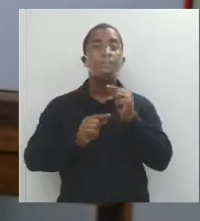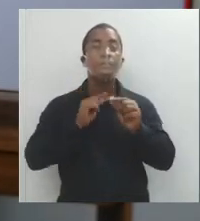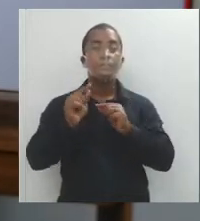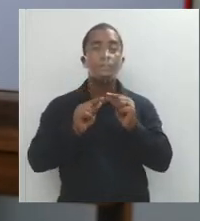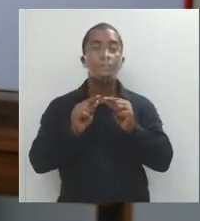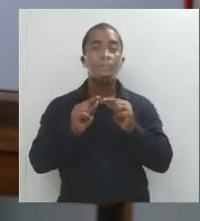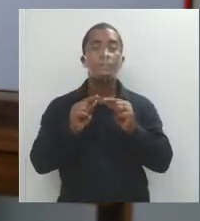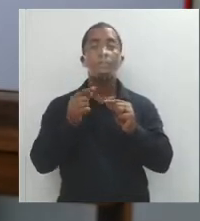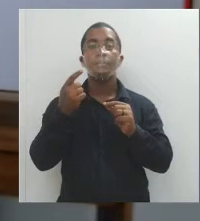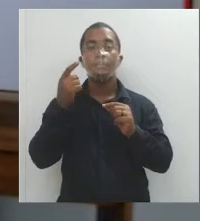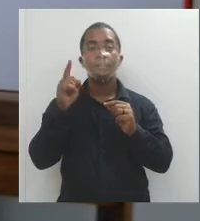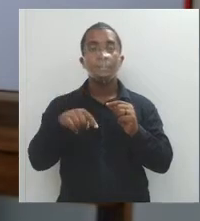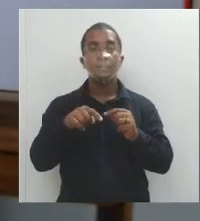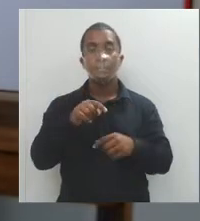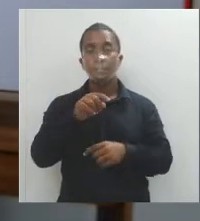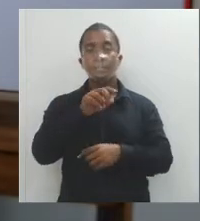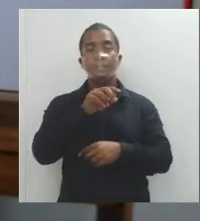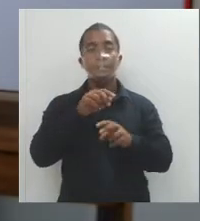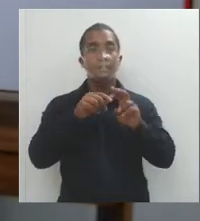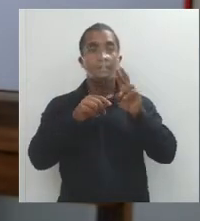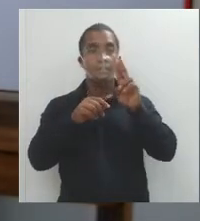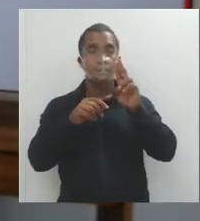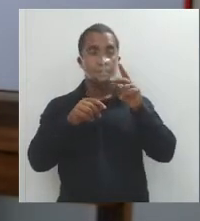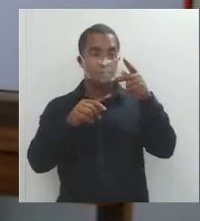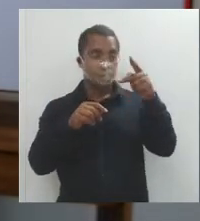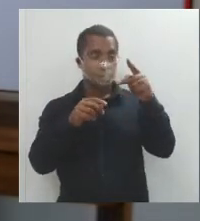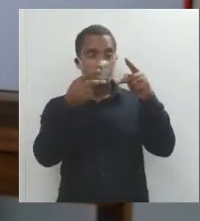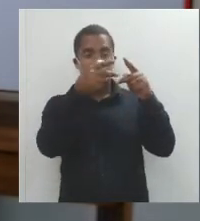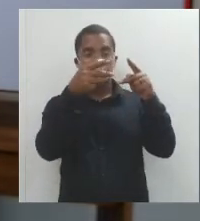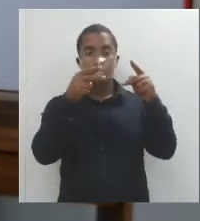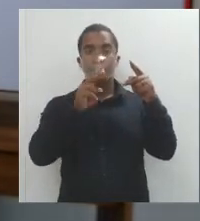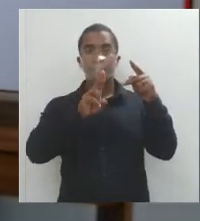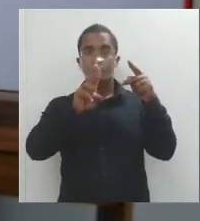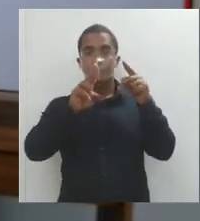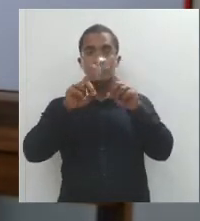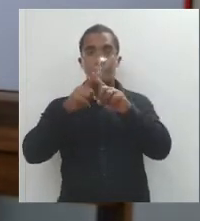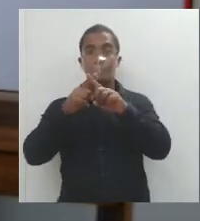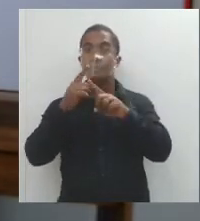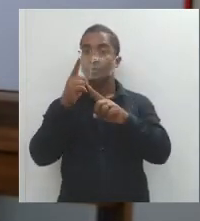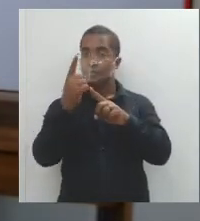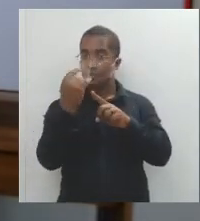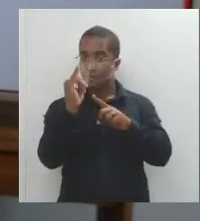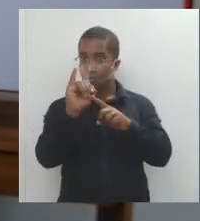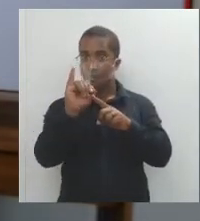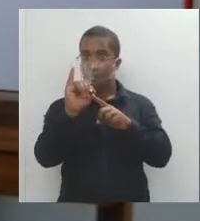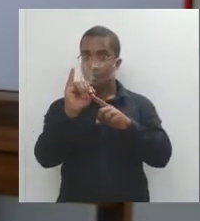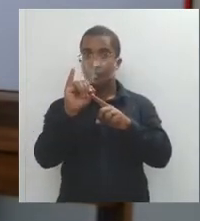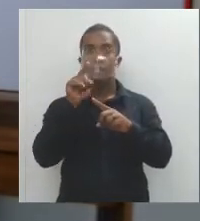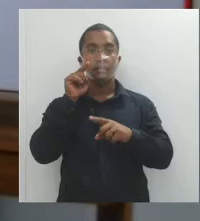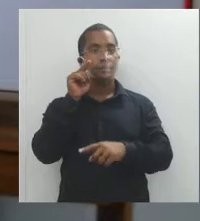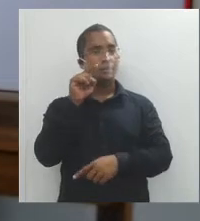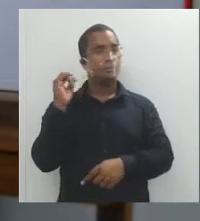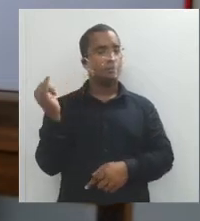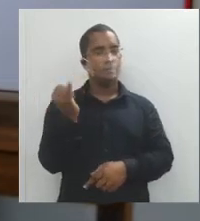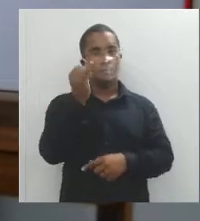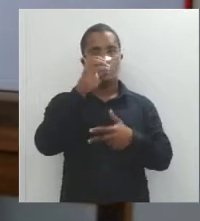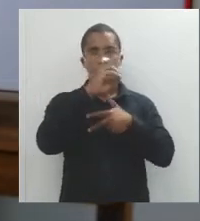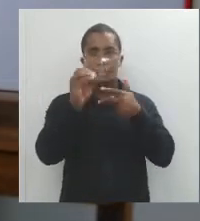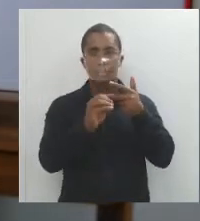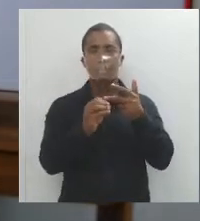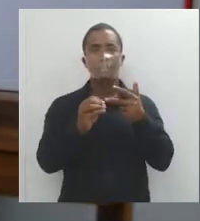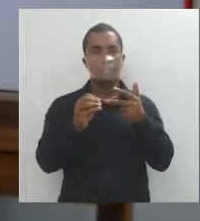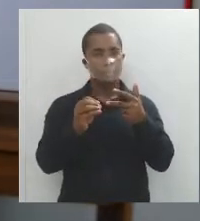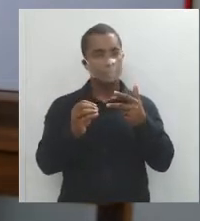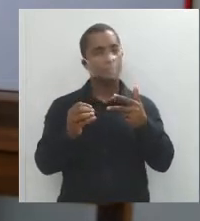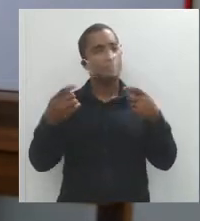é U vezes I. Essa fórmula é bem importante para o Enem. Potência é igual a U vezes I. Porque, vê